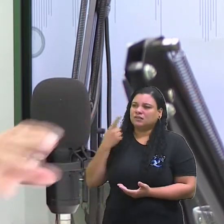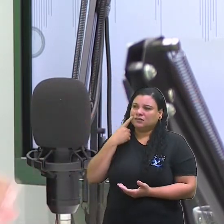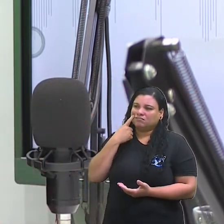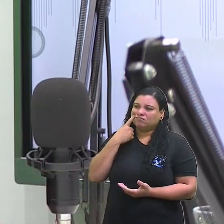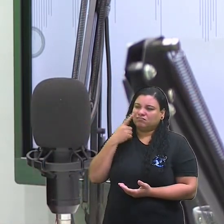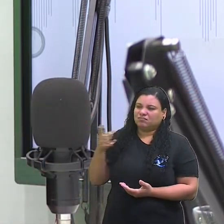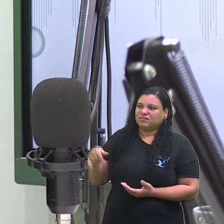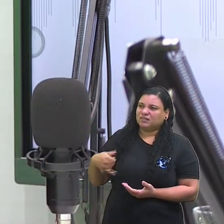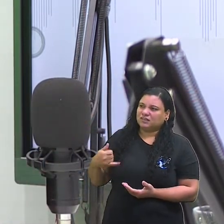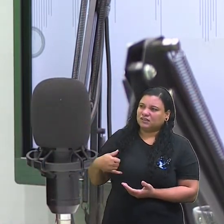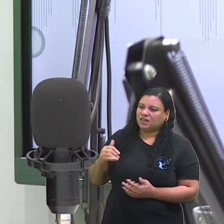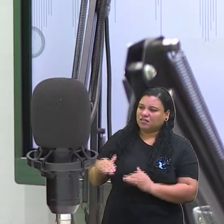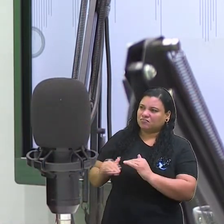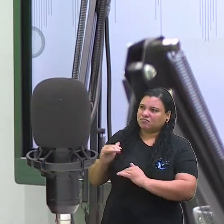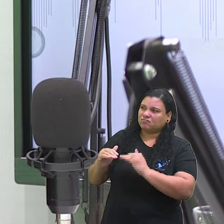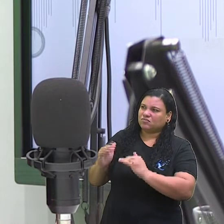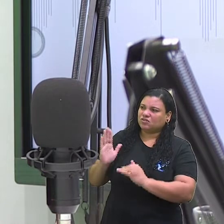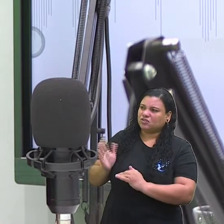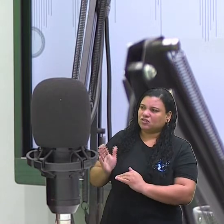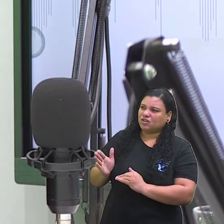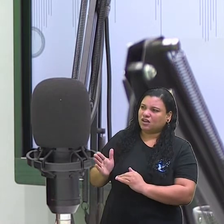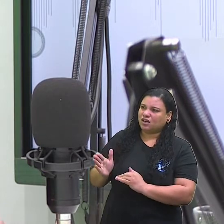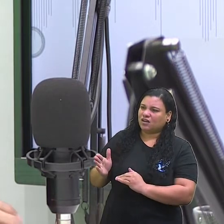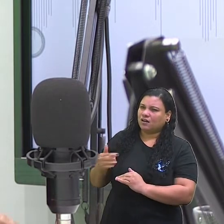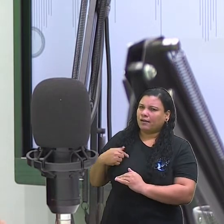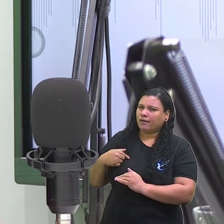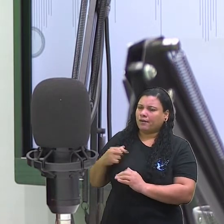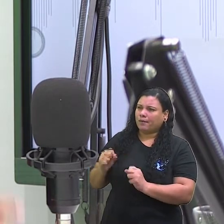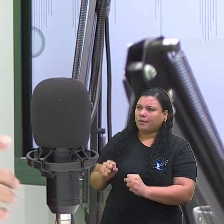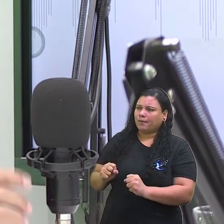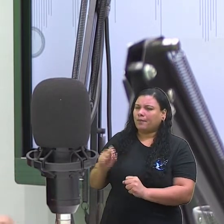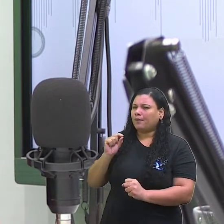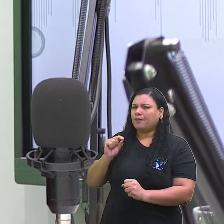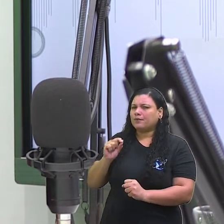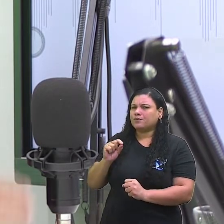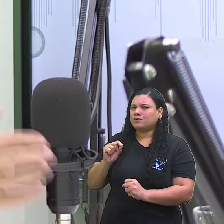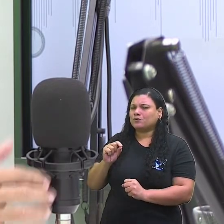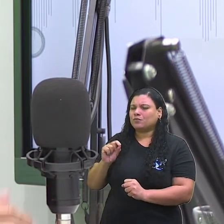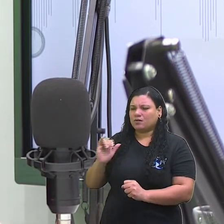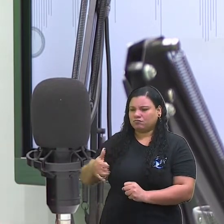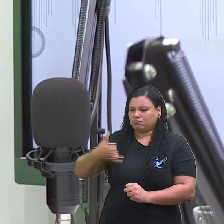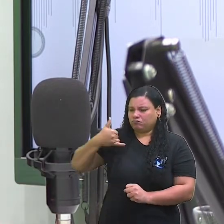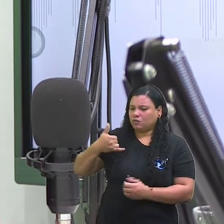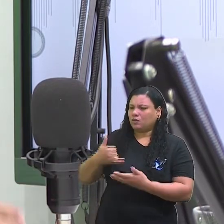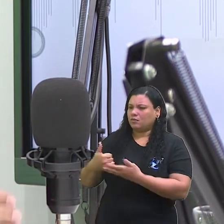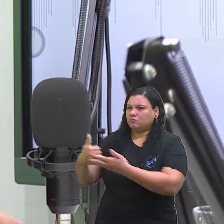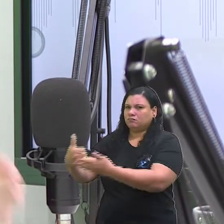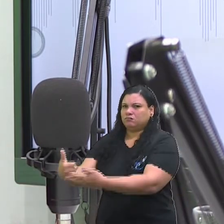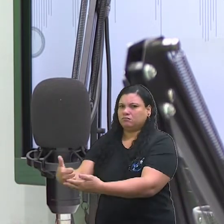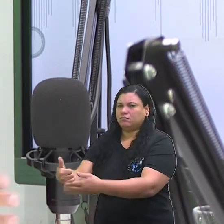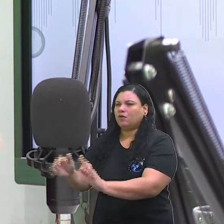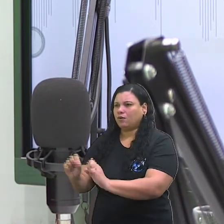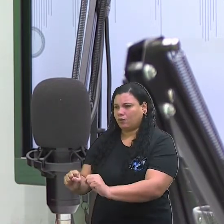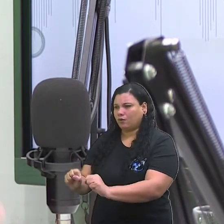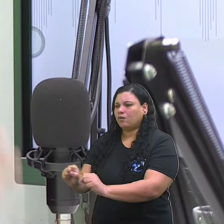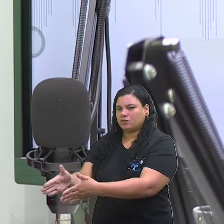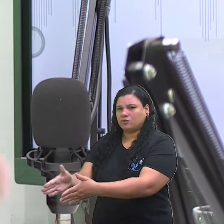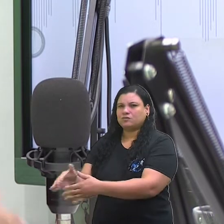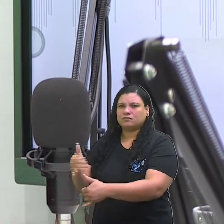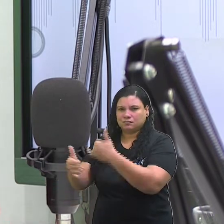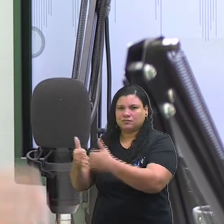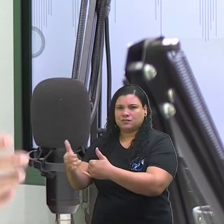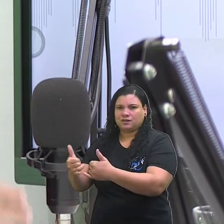com o celular, porque o meu filho, dado o relacionamento que nós temos, eu vejo que ele é alguém responsável, ele não vai estar por aí